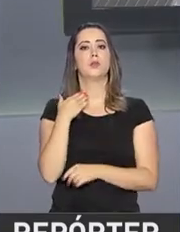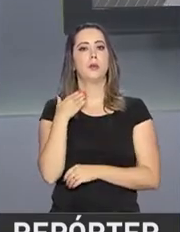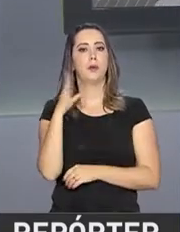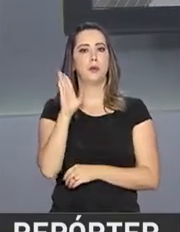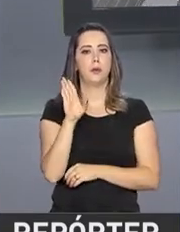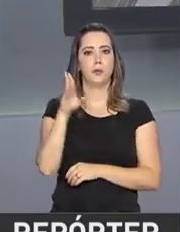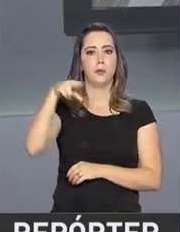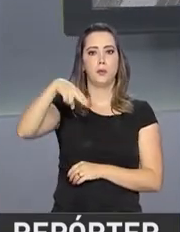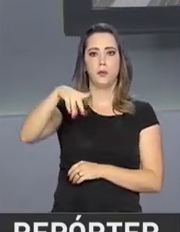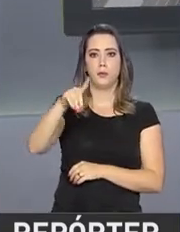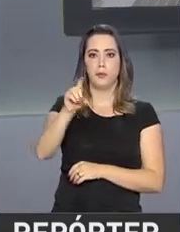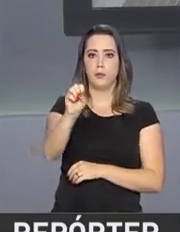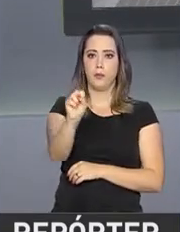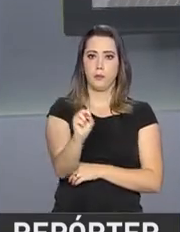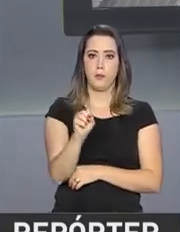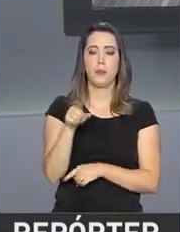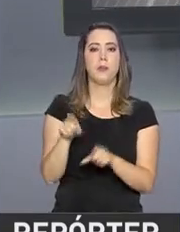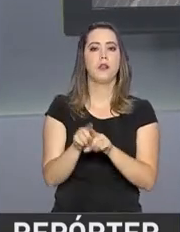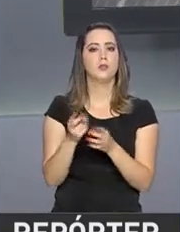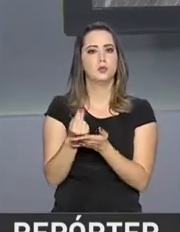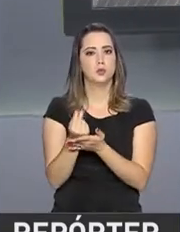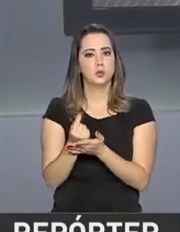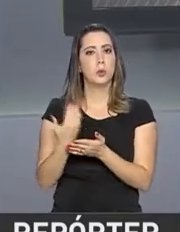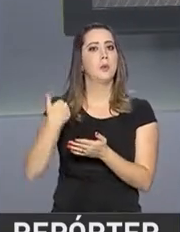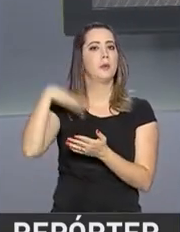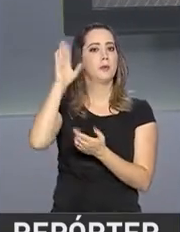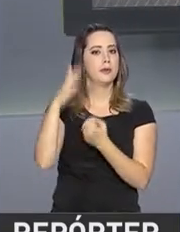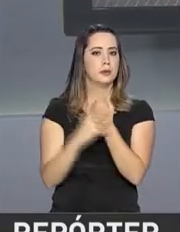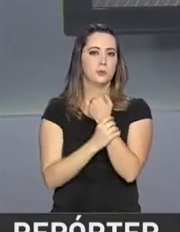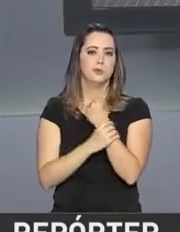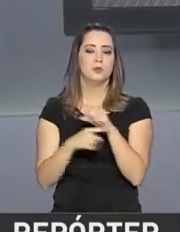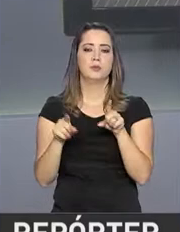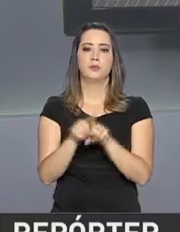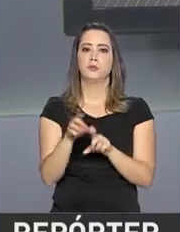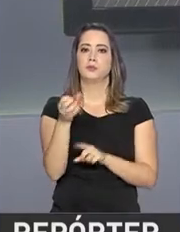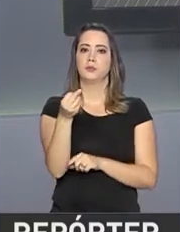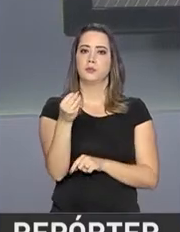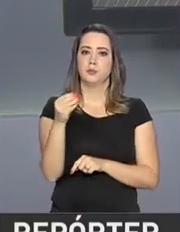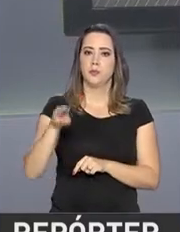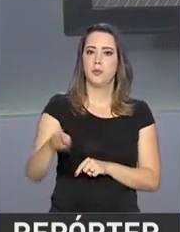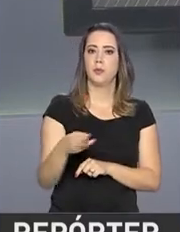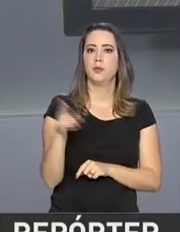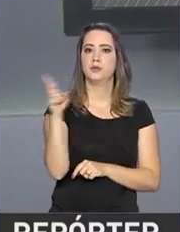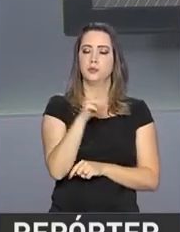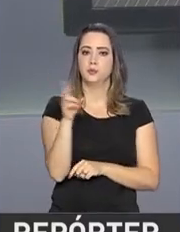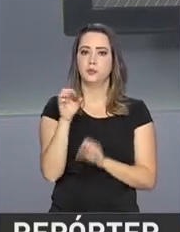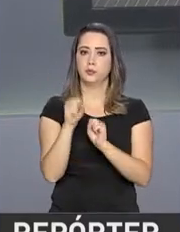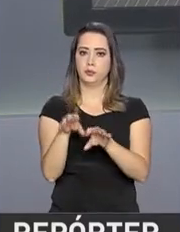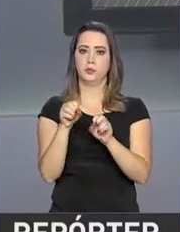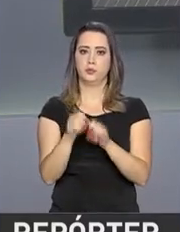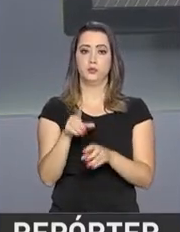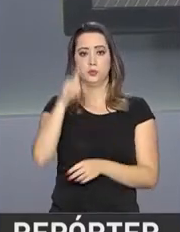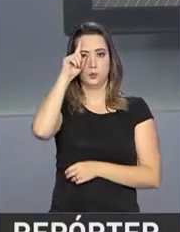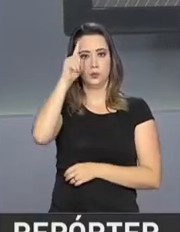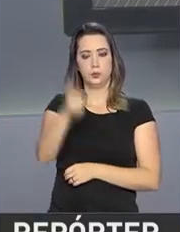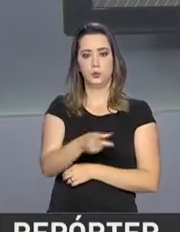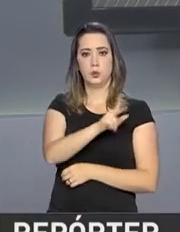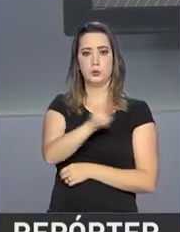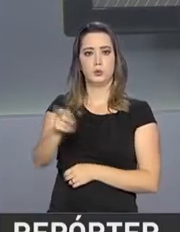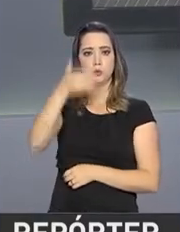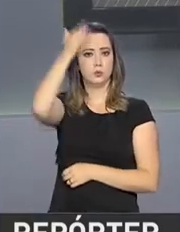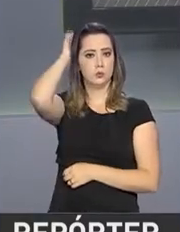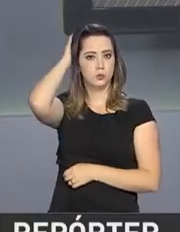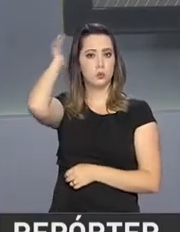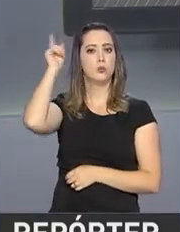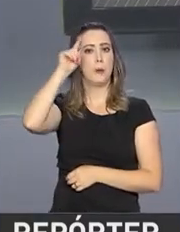BNDES. Tem recurso, inclusive, para aumentar a segurança e também 600 milhões de reais para a educação. A determinação é do